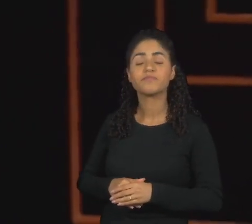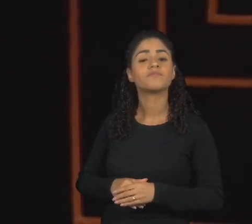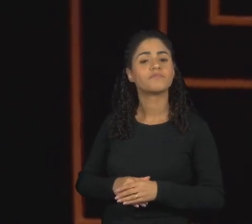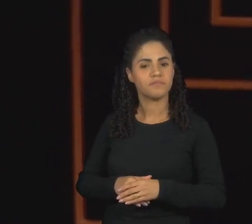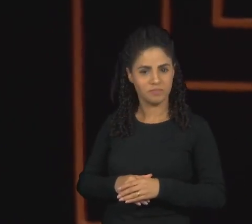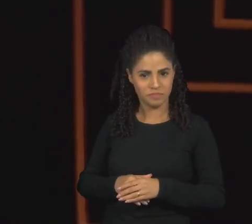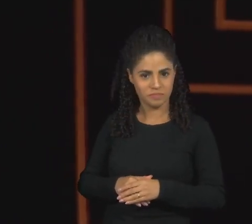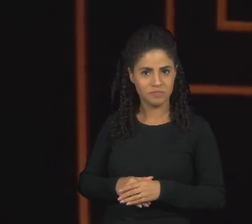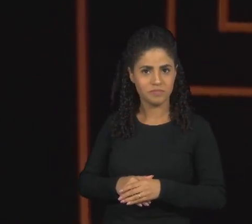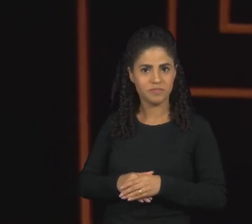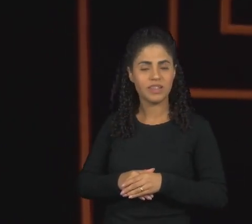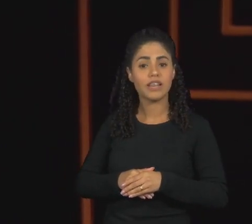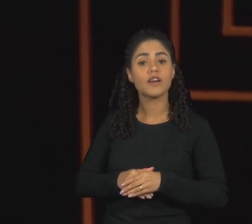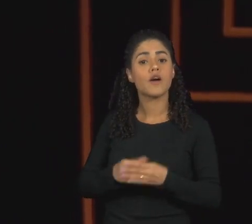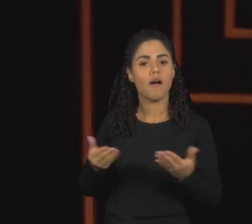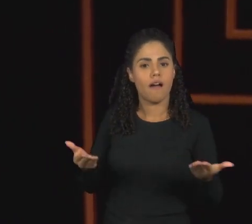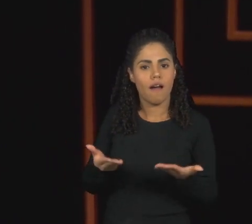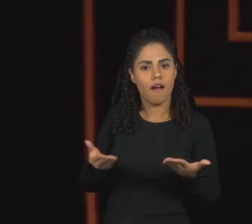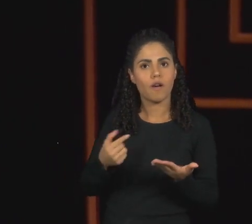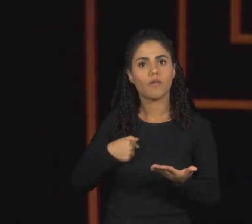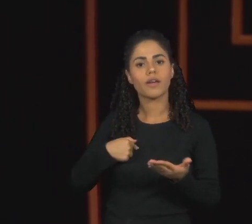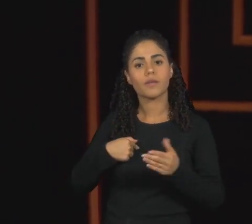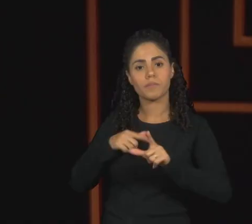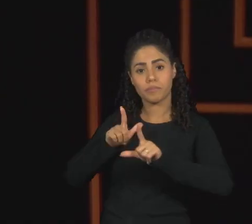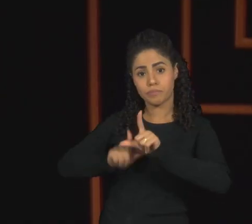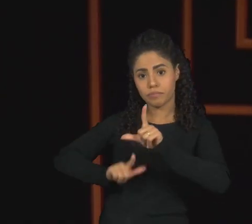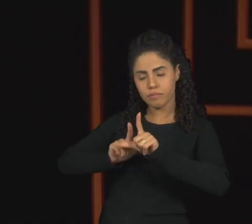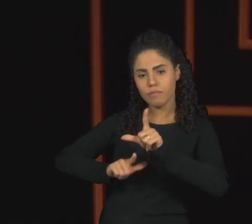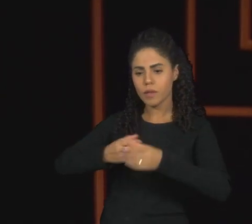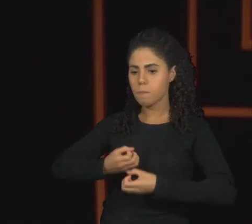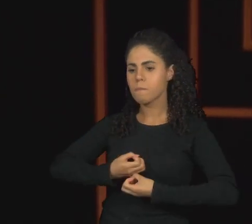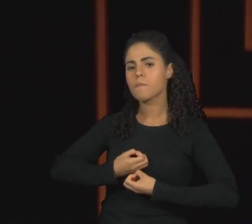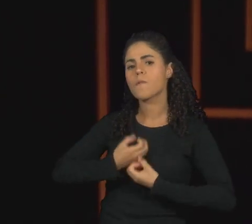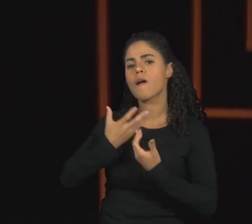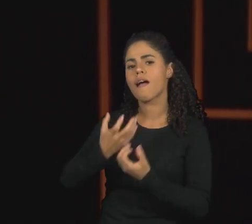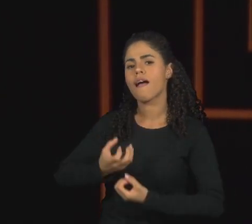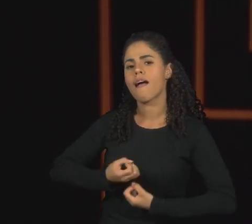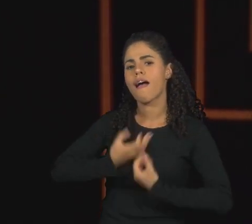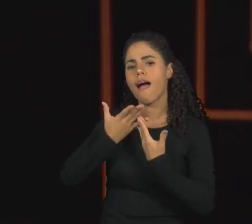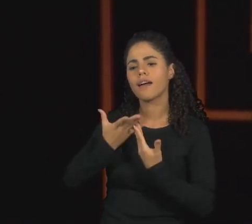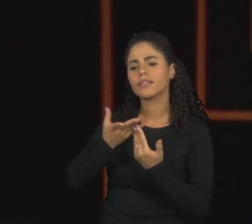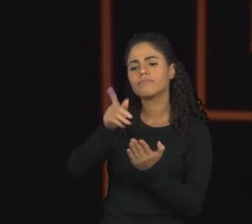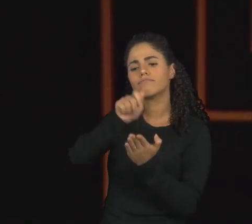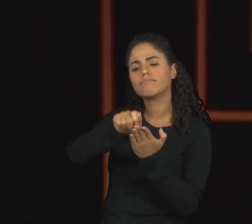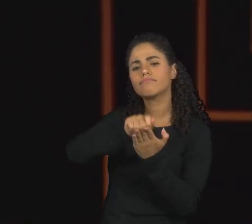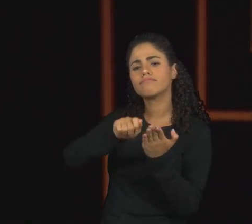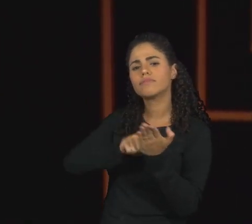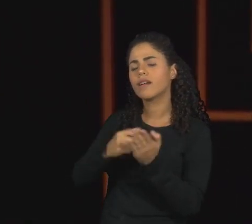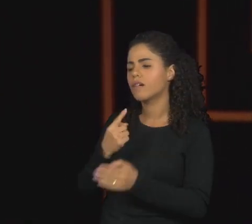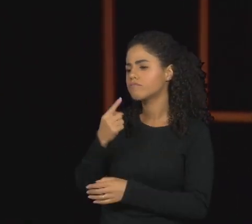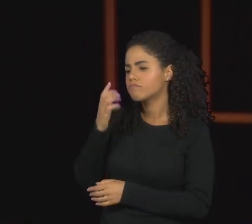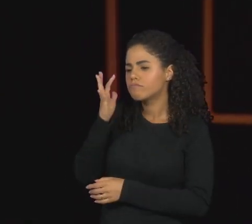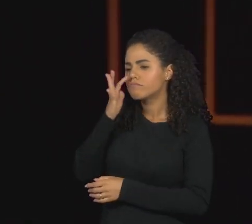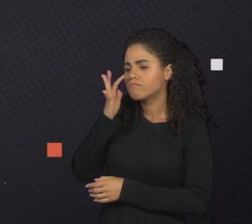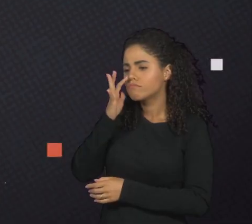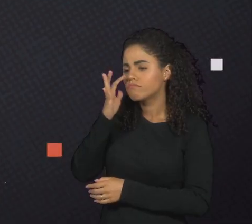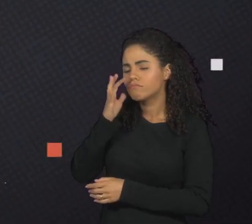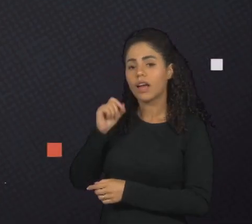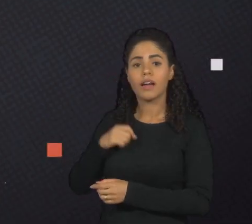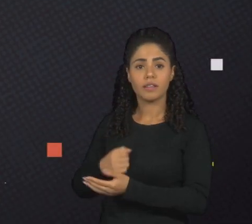vou recitar uma letra de um dos poetas e compositores que eu mais admiro, que é o